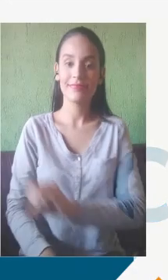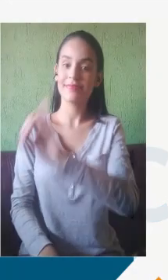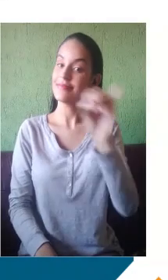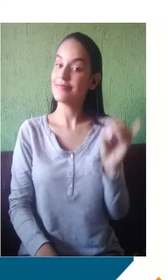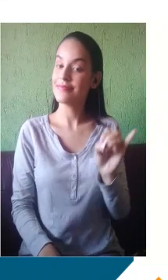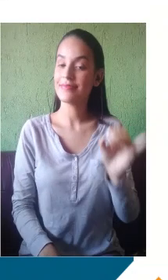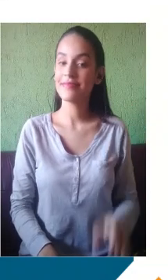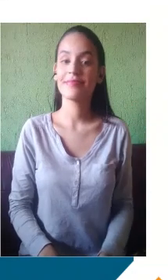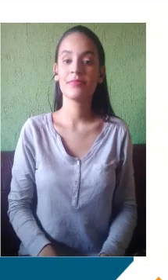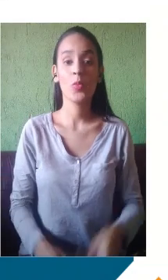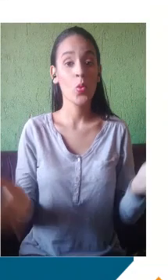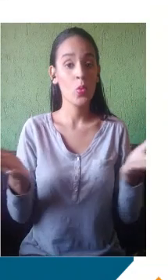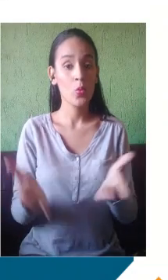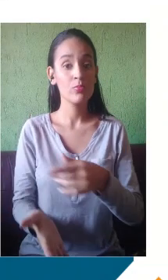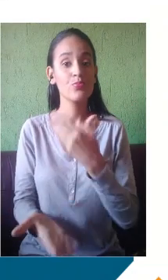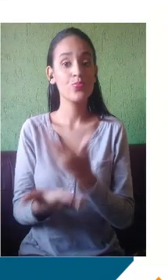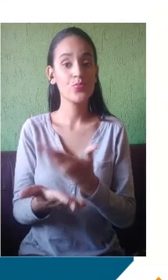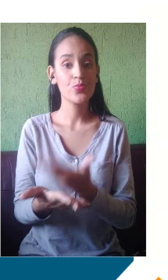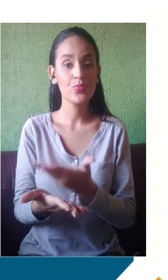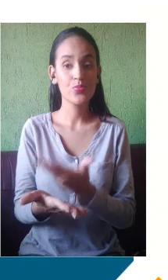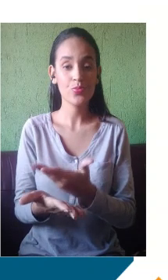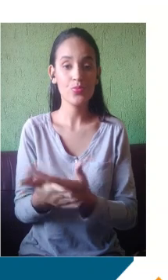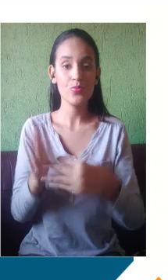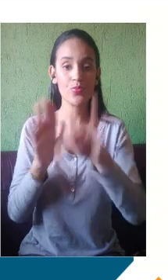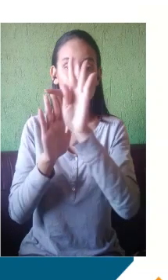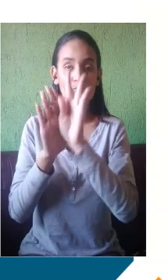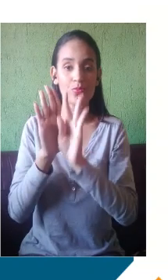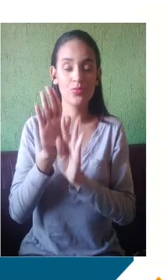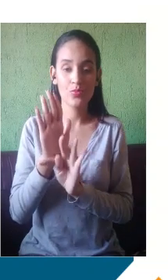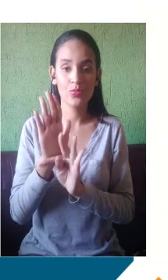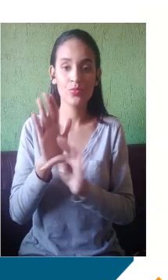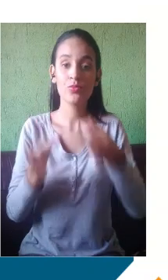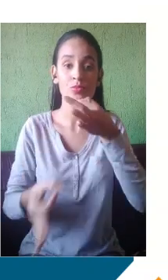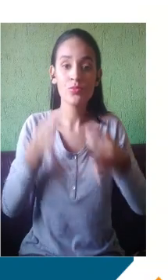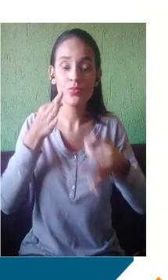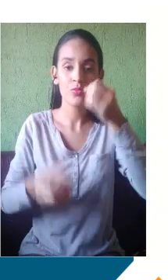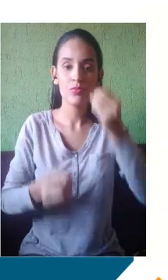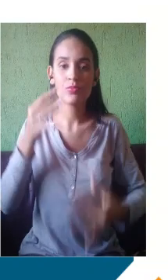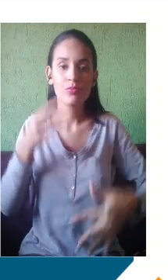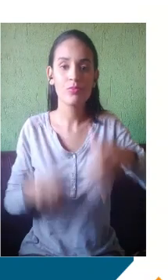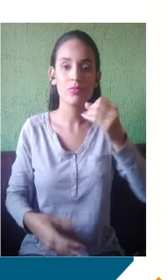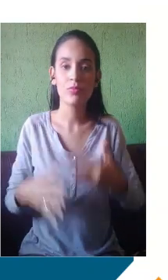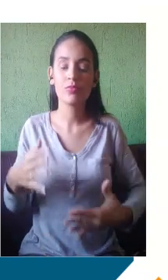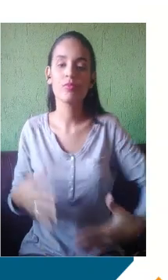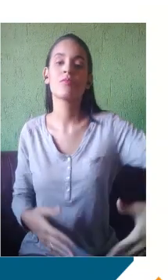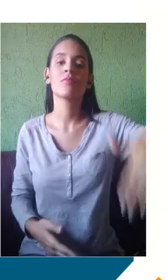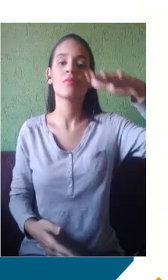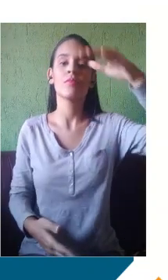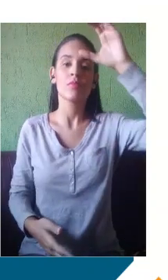Fala pessoal, professor Stefani para conversar com vocês hoje sobre texto argumentativo, elementos da argumentação, tese